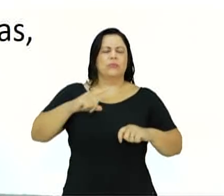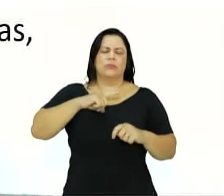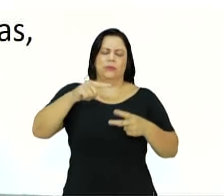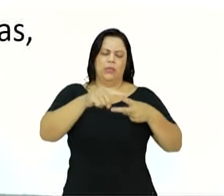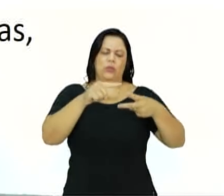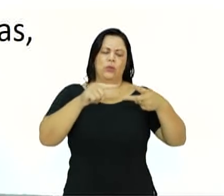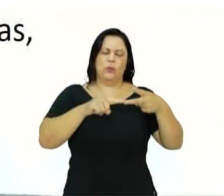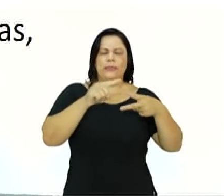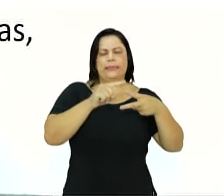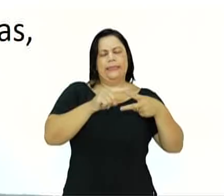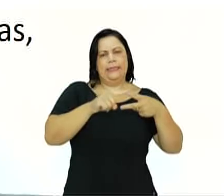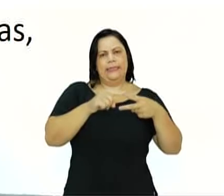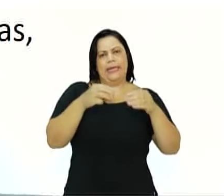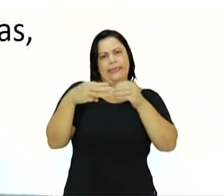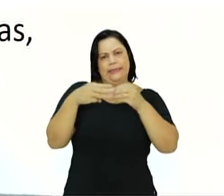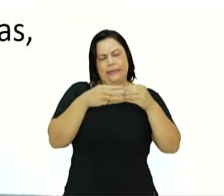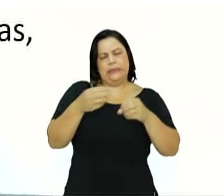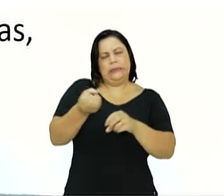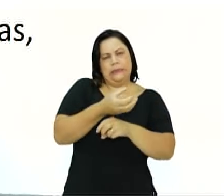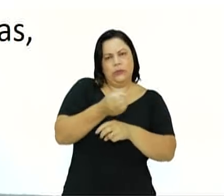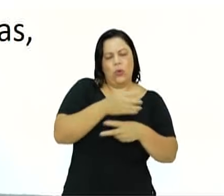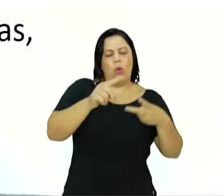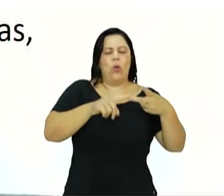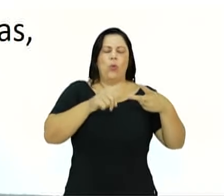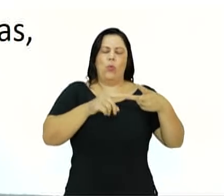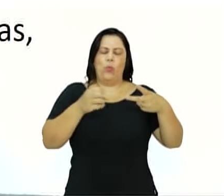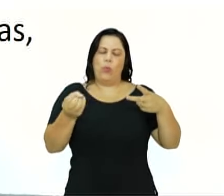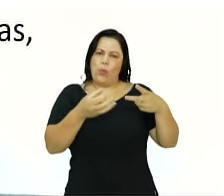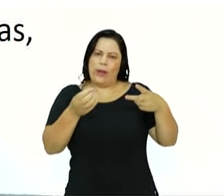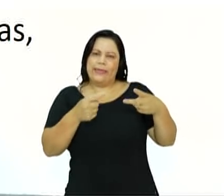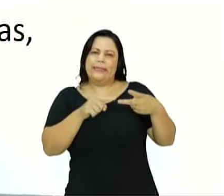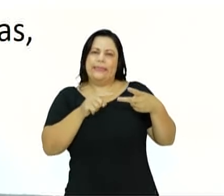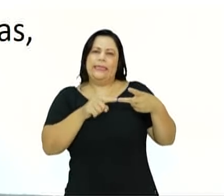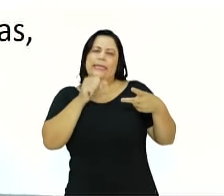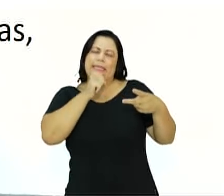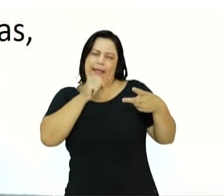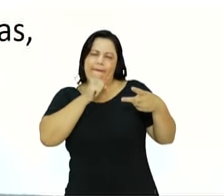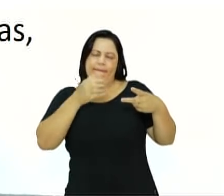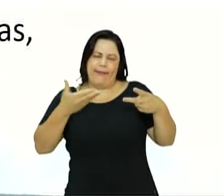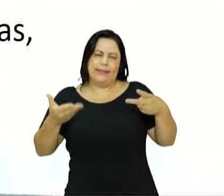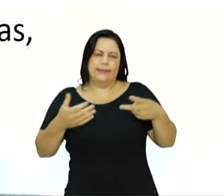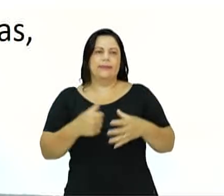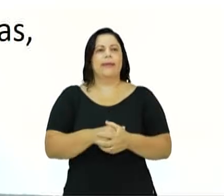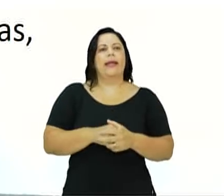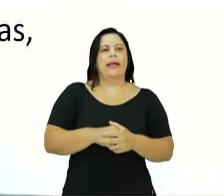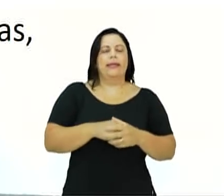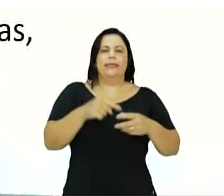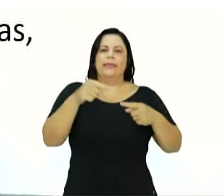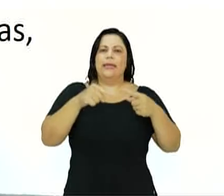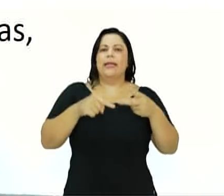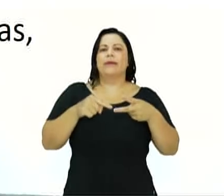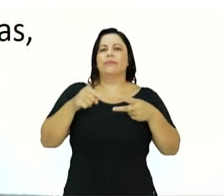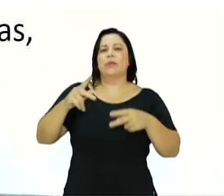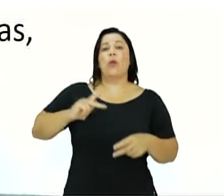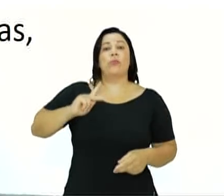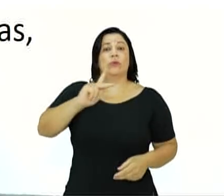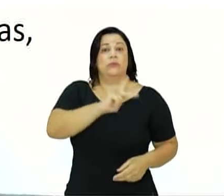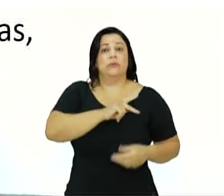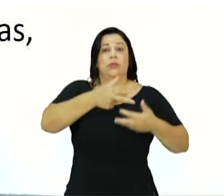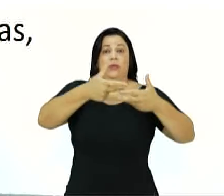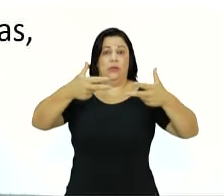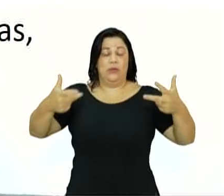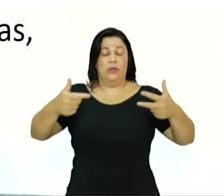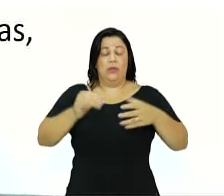condroblastos e condrócitos, fibras elásticas e colágenas e também por glicídios e glicoproteínas presentes na matriz